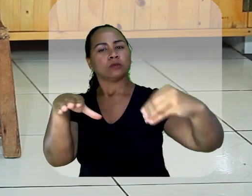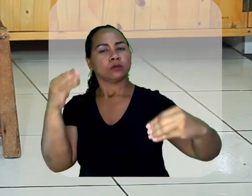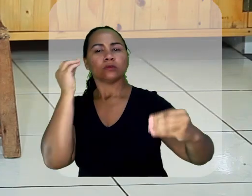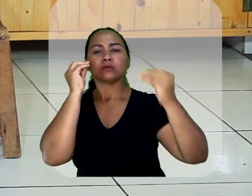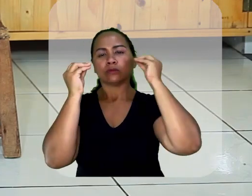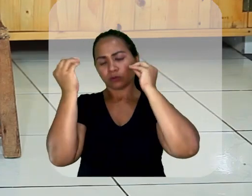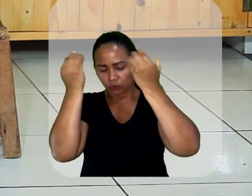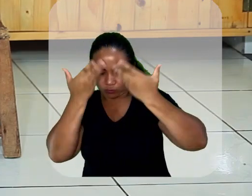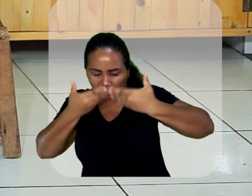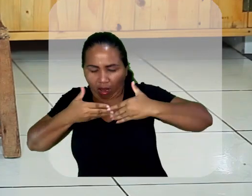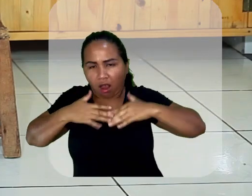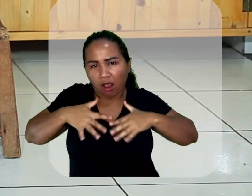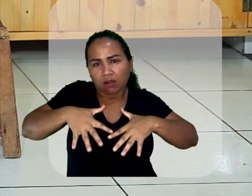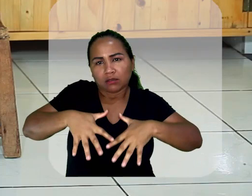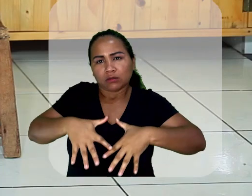nome.